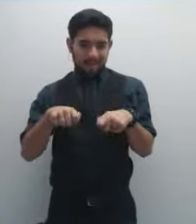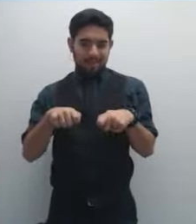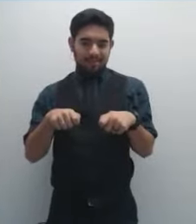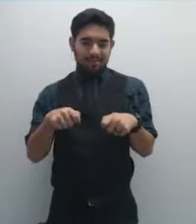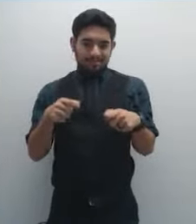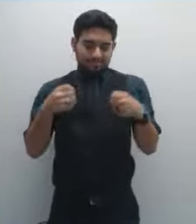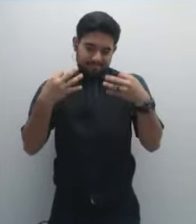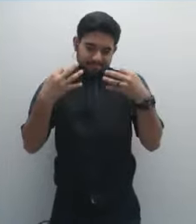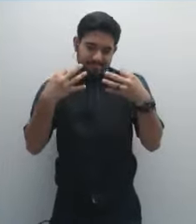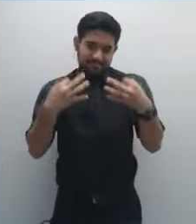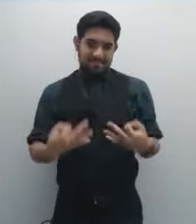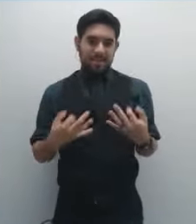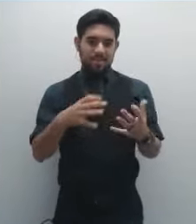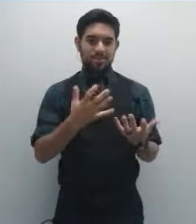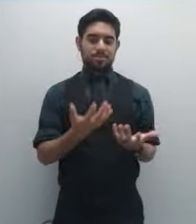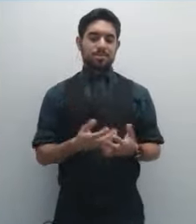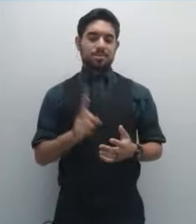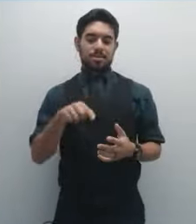justificaria